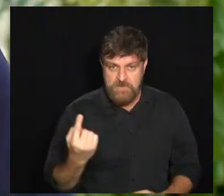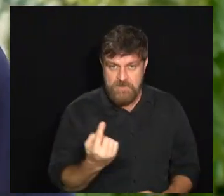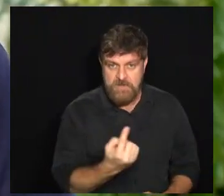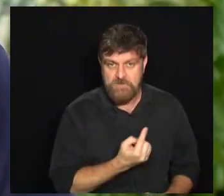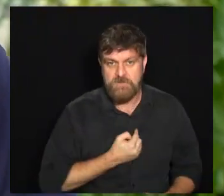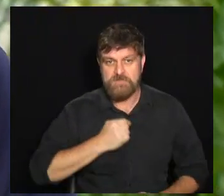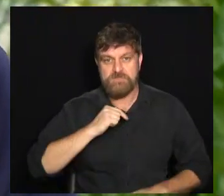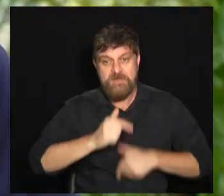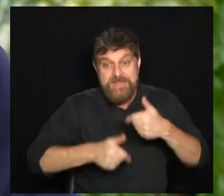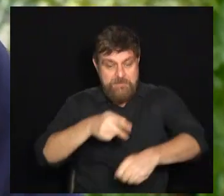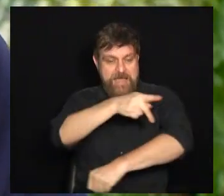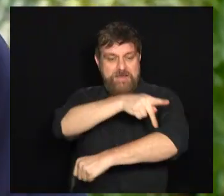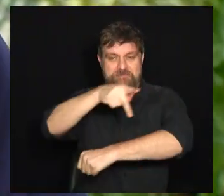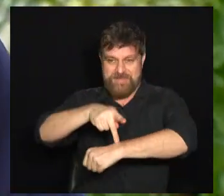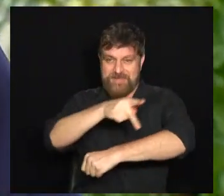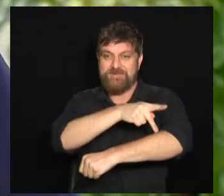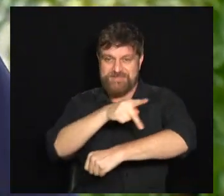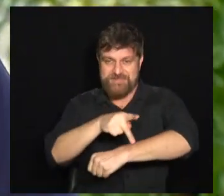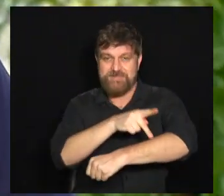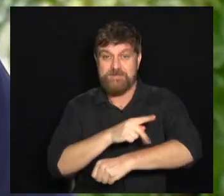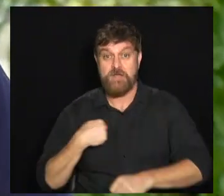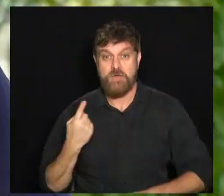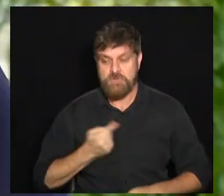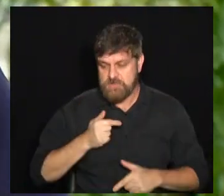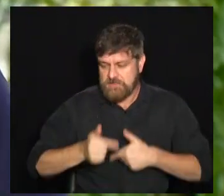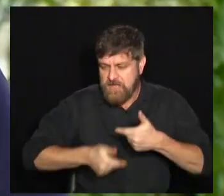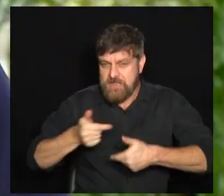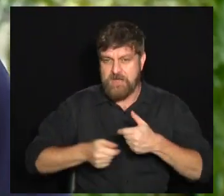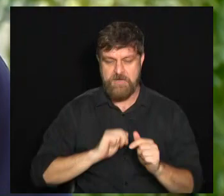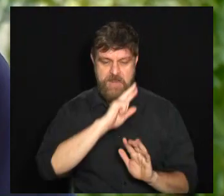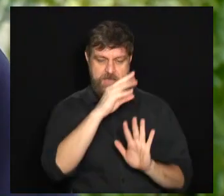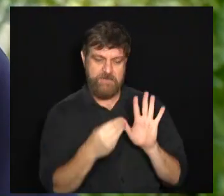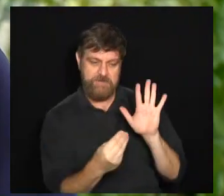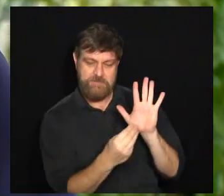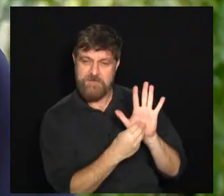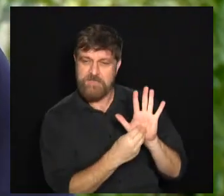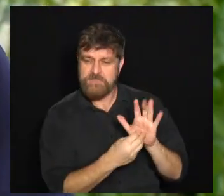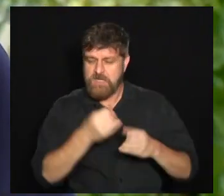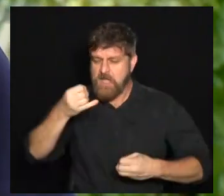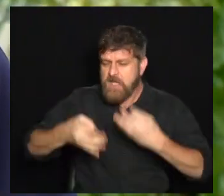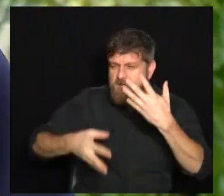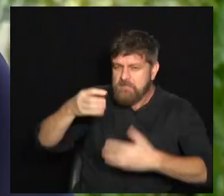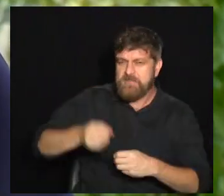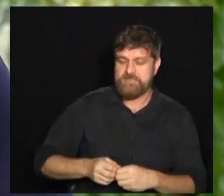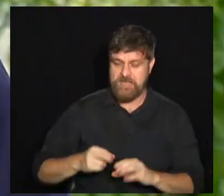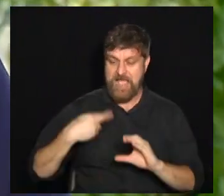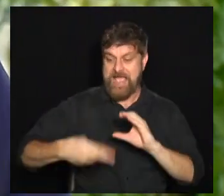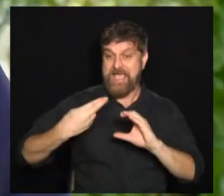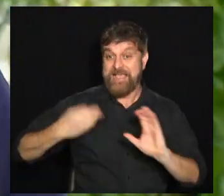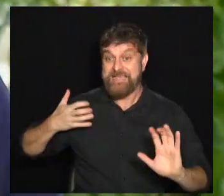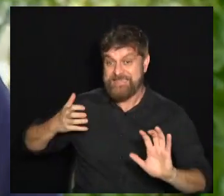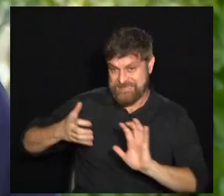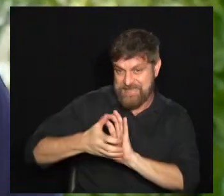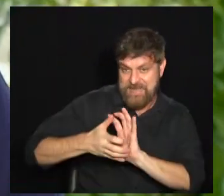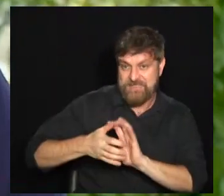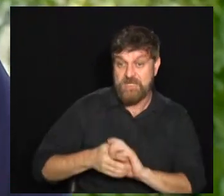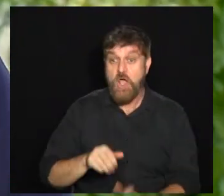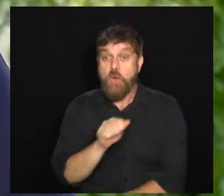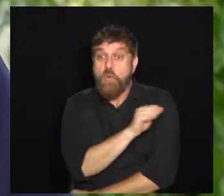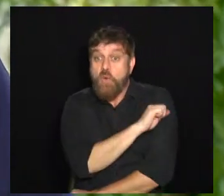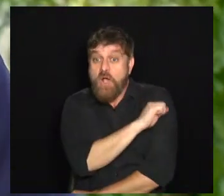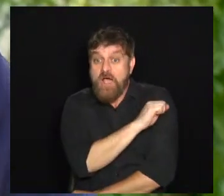nosso trabalho pedagógico. Quando nós trabalhamos meio ambiente e falamos sobre reciclagem, os nossos